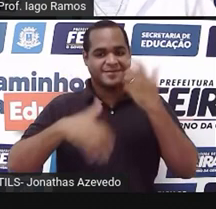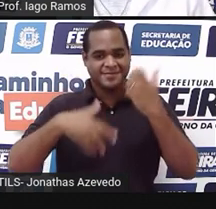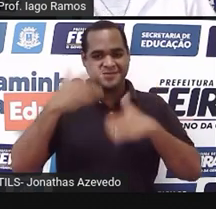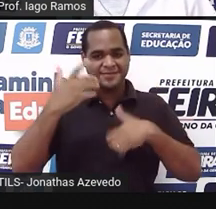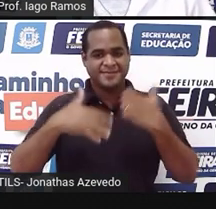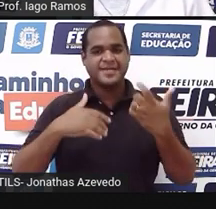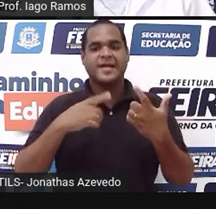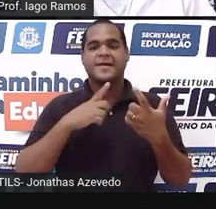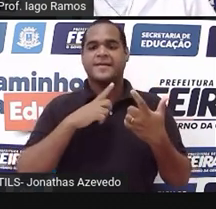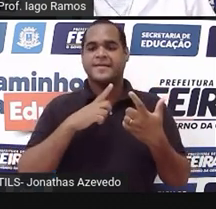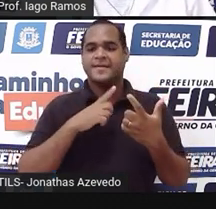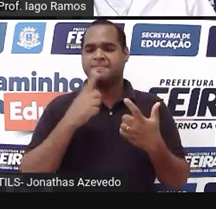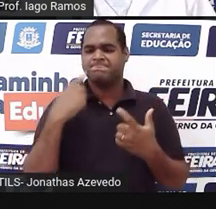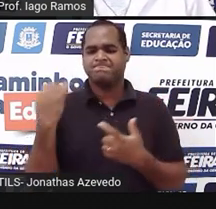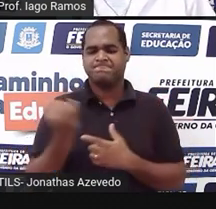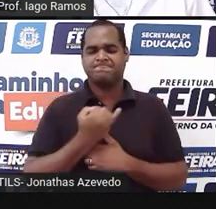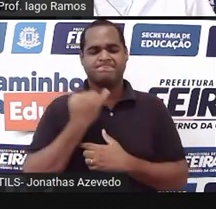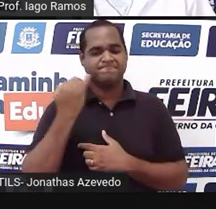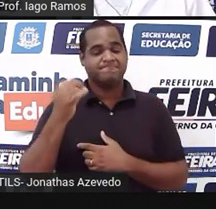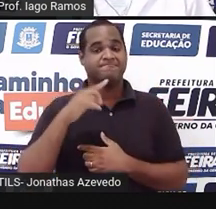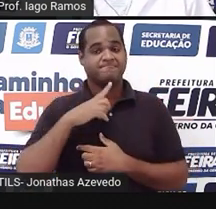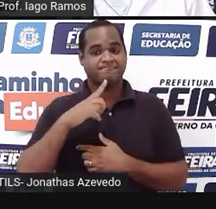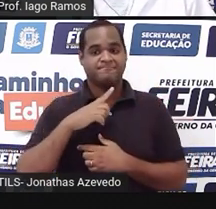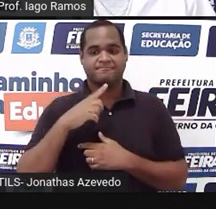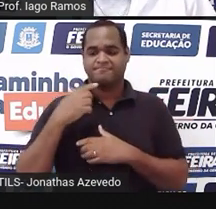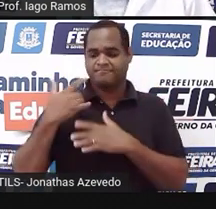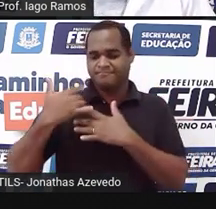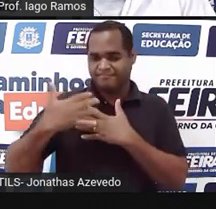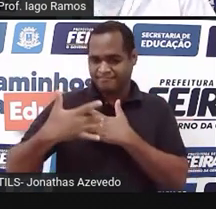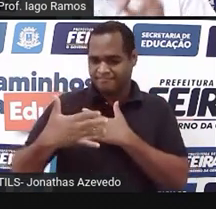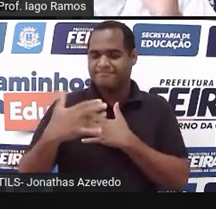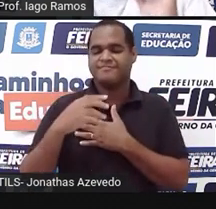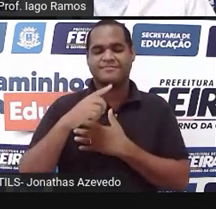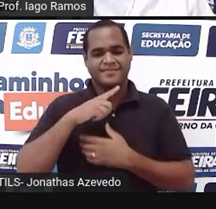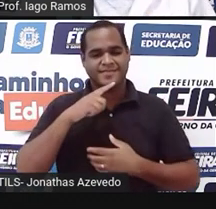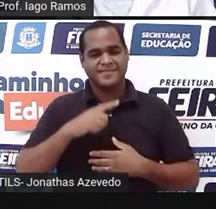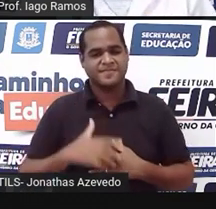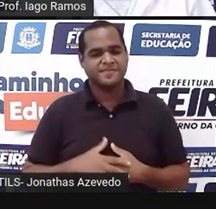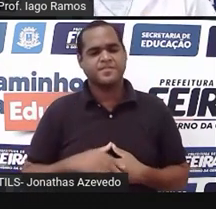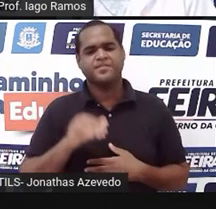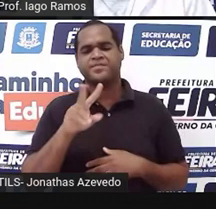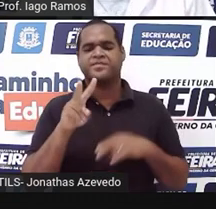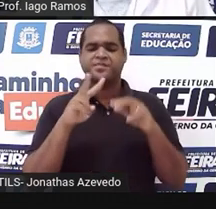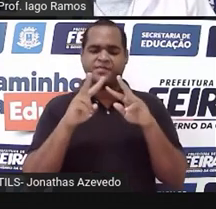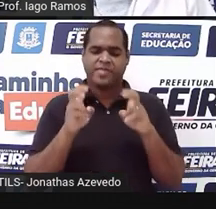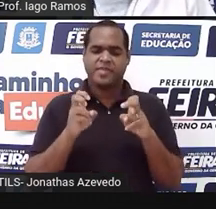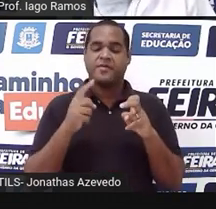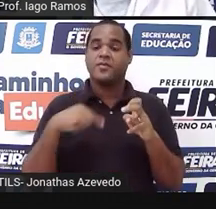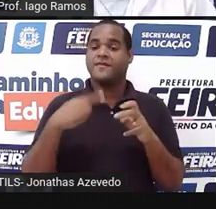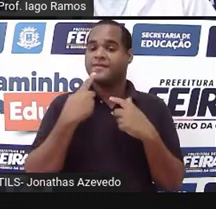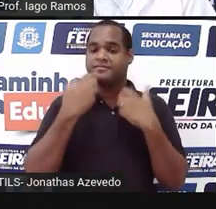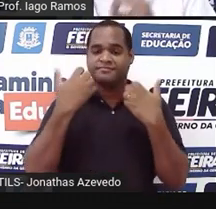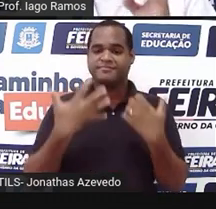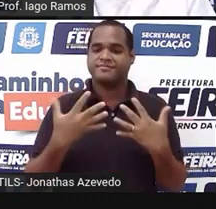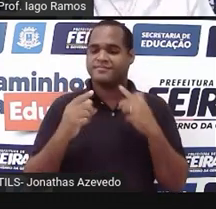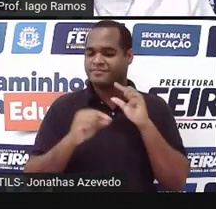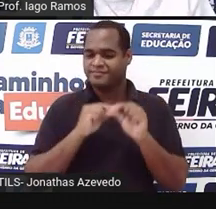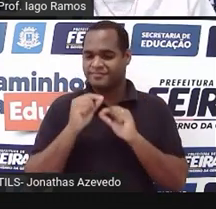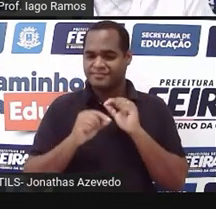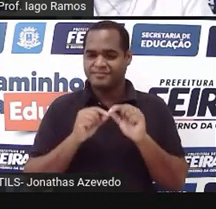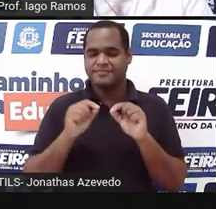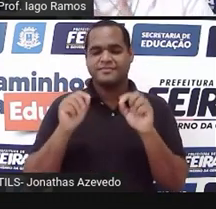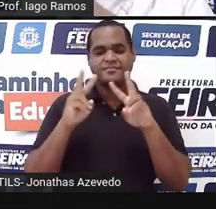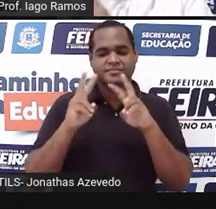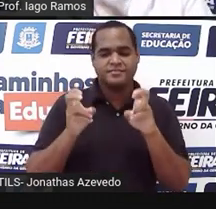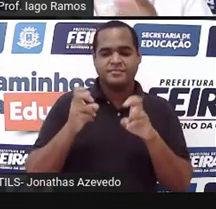por isso que a gente já vem estudando ele aí ao longo de algumas aulas e de que tem mais é que eu tô falando com esse